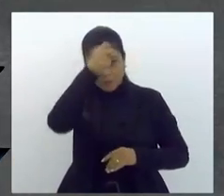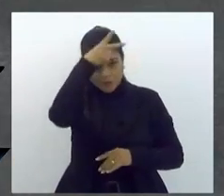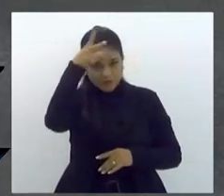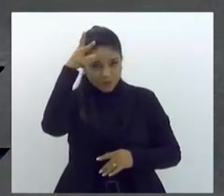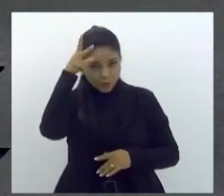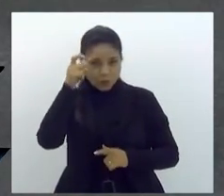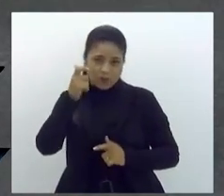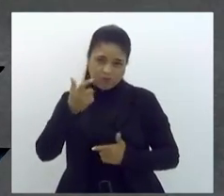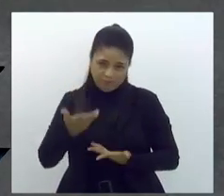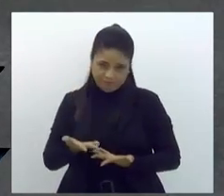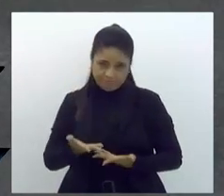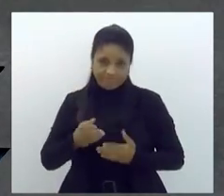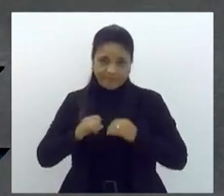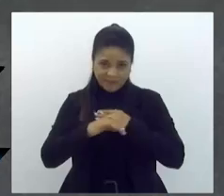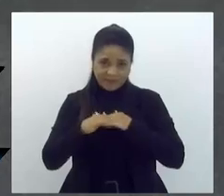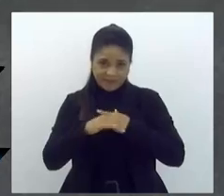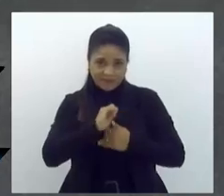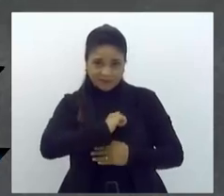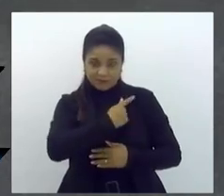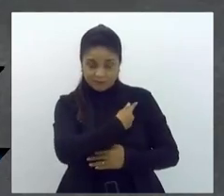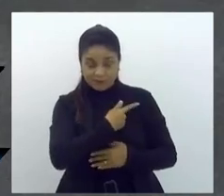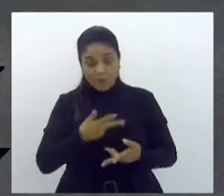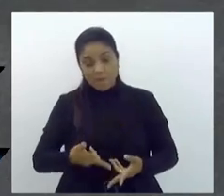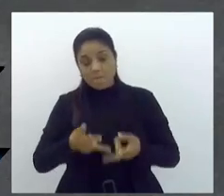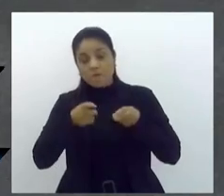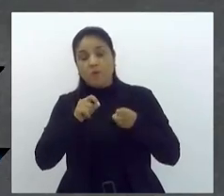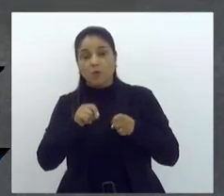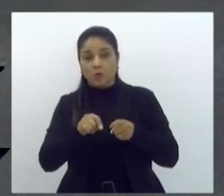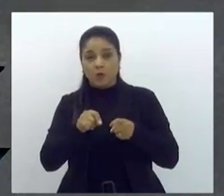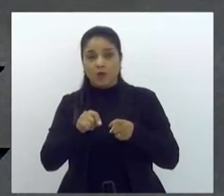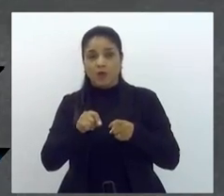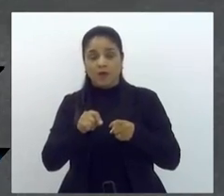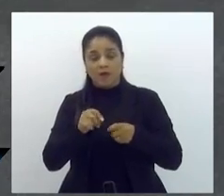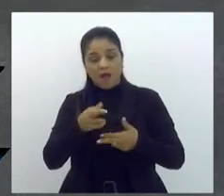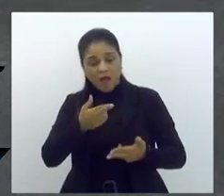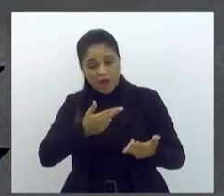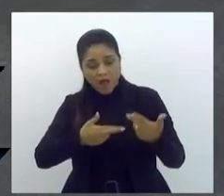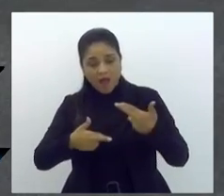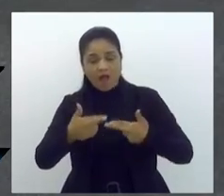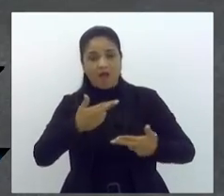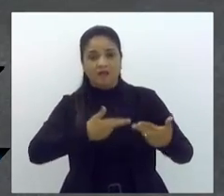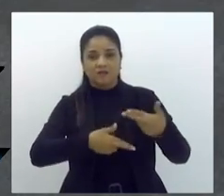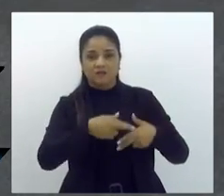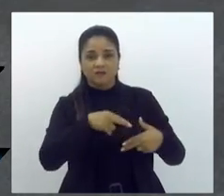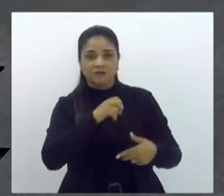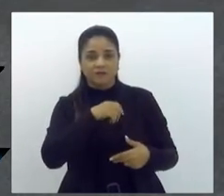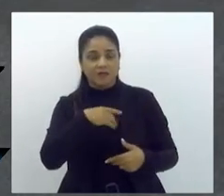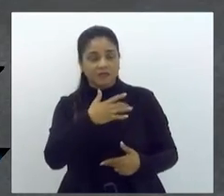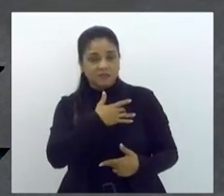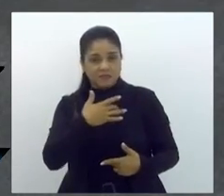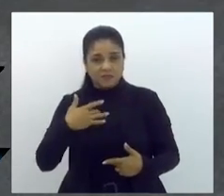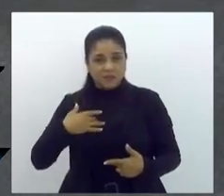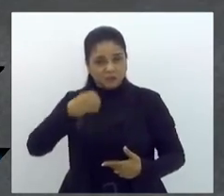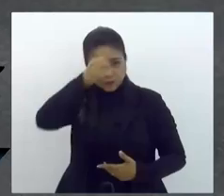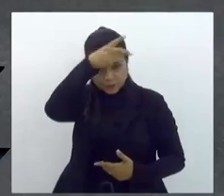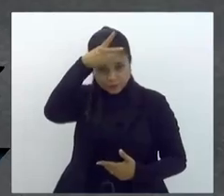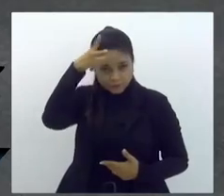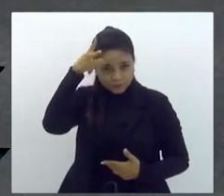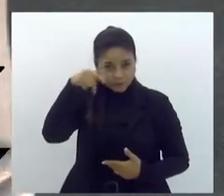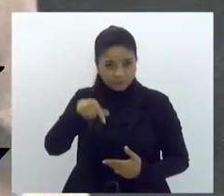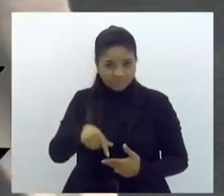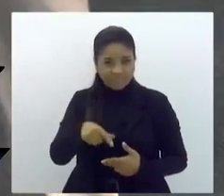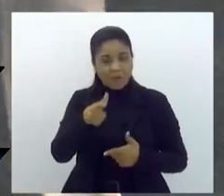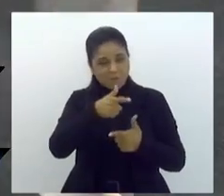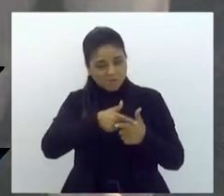vemos também que essa política relacionada à saúde municipal traz alguns problemas quando